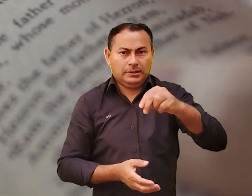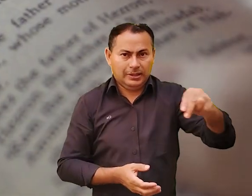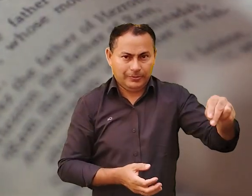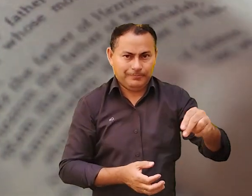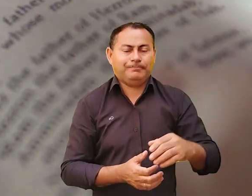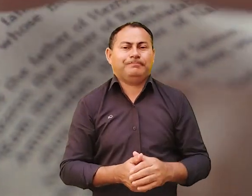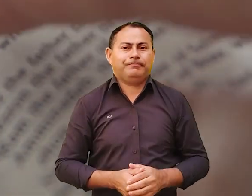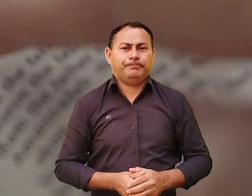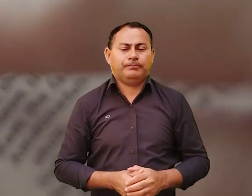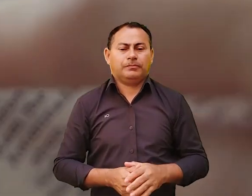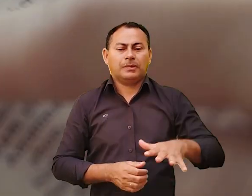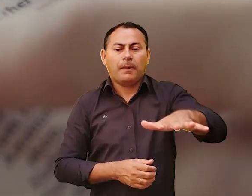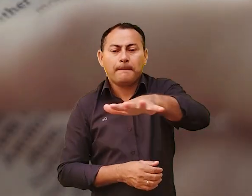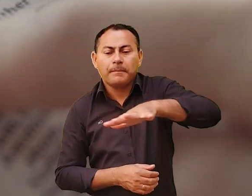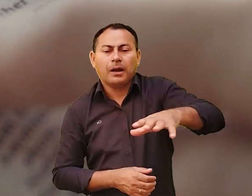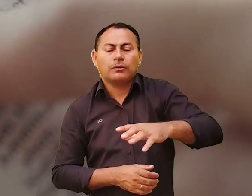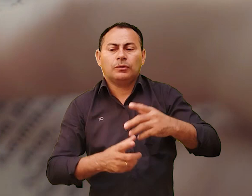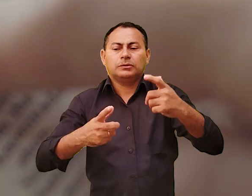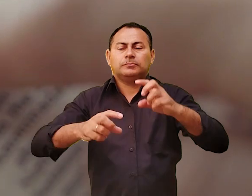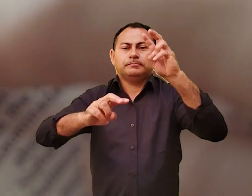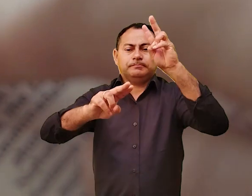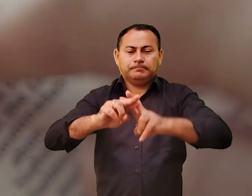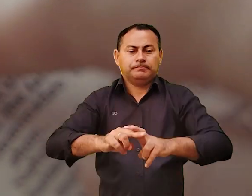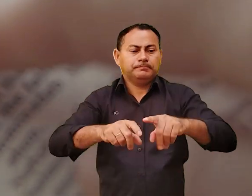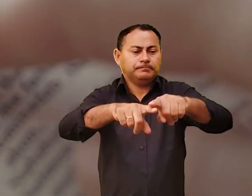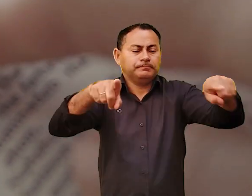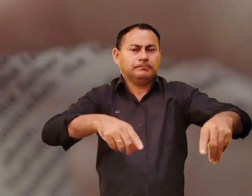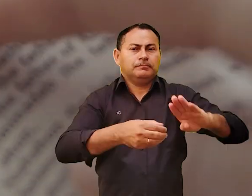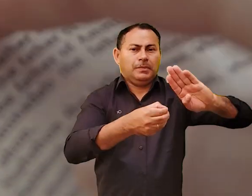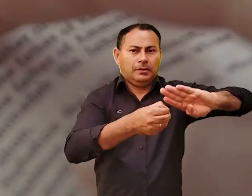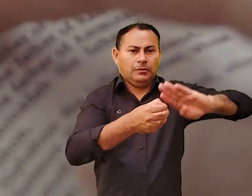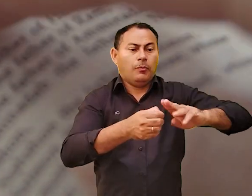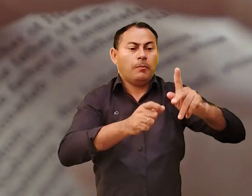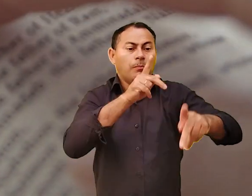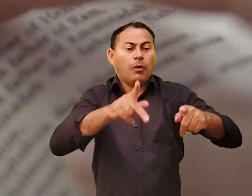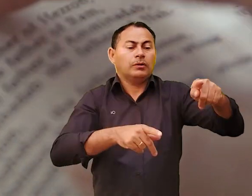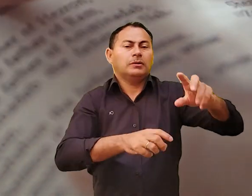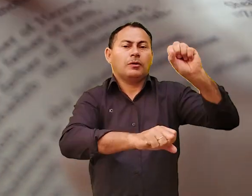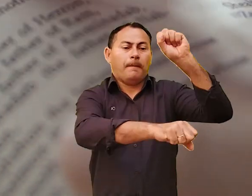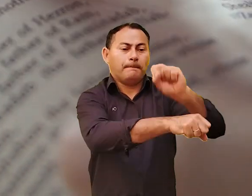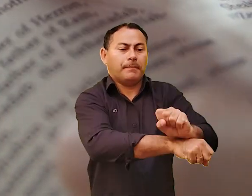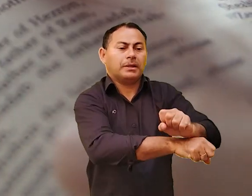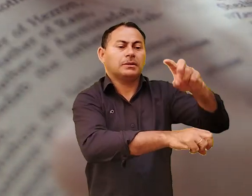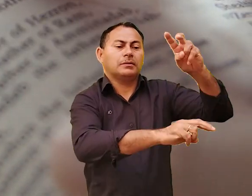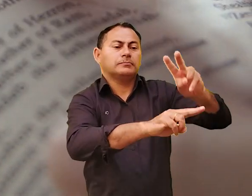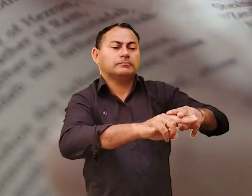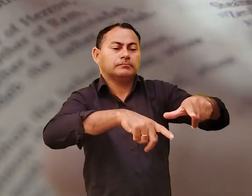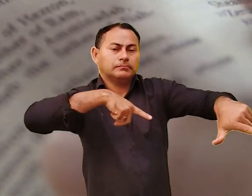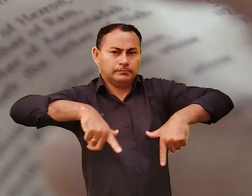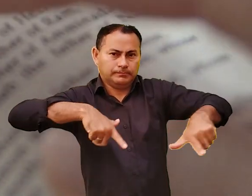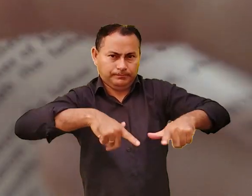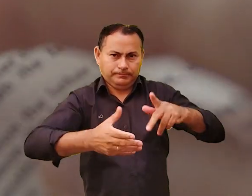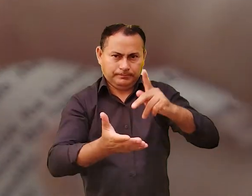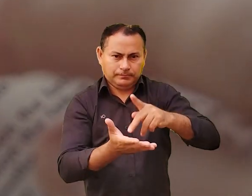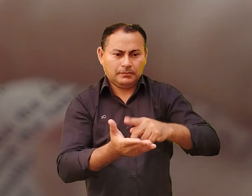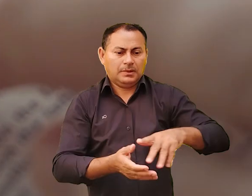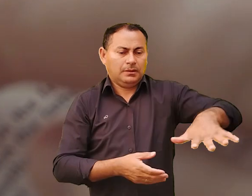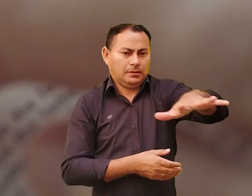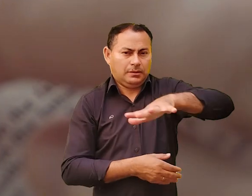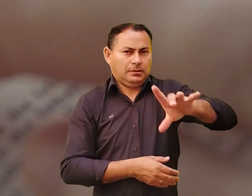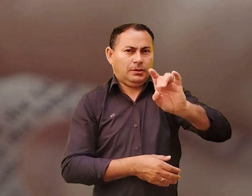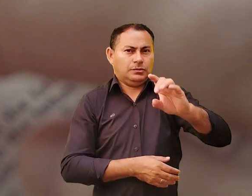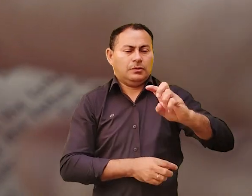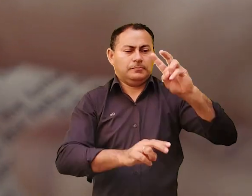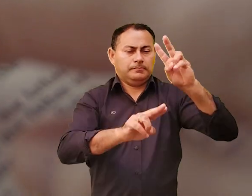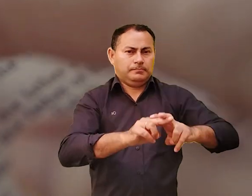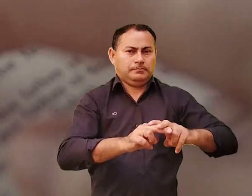Daniel. O palco é o cativeiro babilônico, porque foi lá que o povo de Deus ficou cativo. Na verdade, o palco não é só